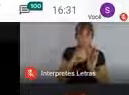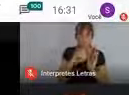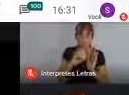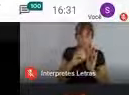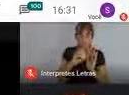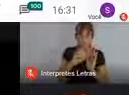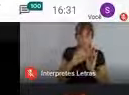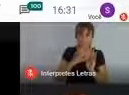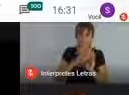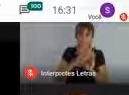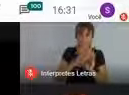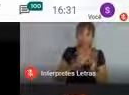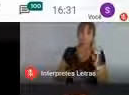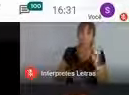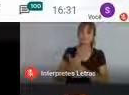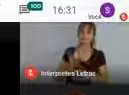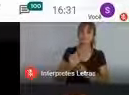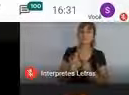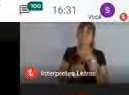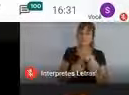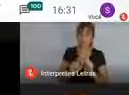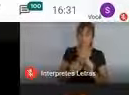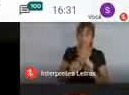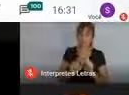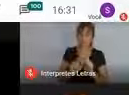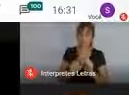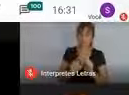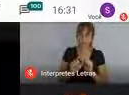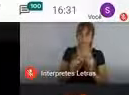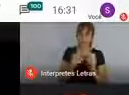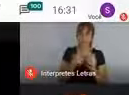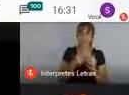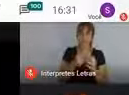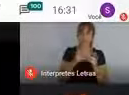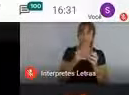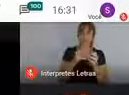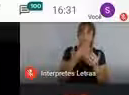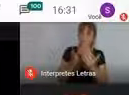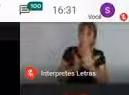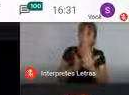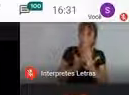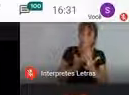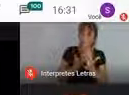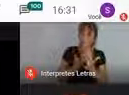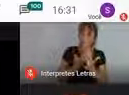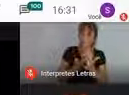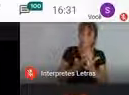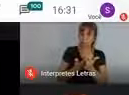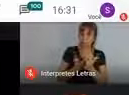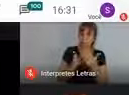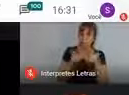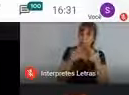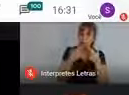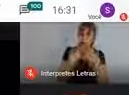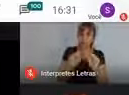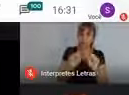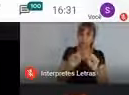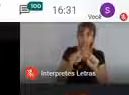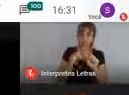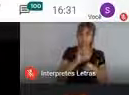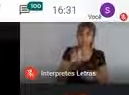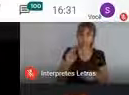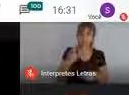especificamente, surge então uma nova linha dentro dos estudos linguísticos, denominada posteriormente de